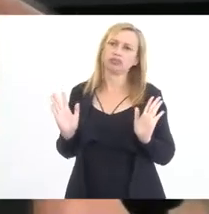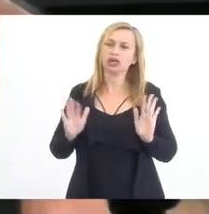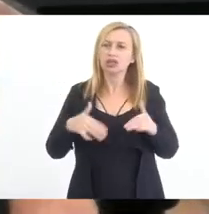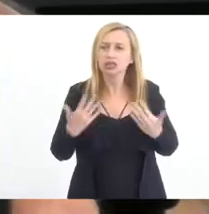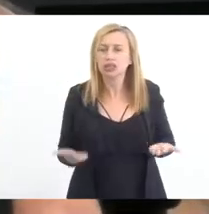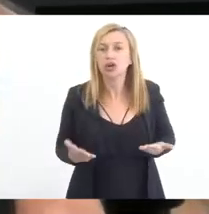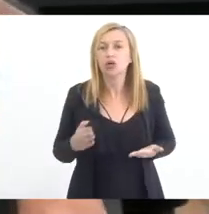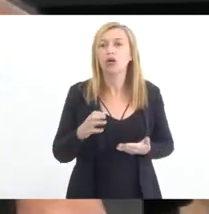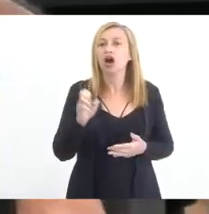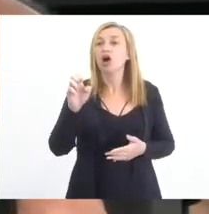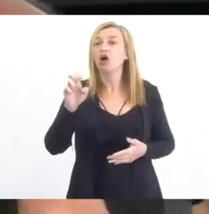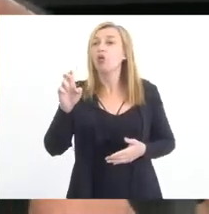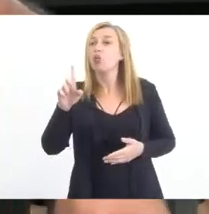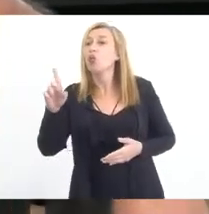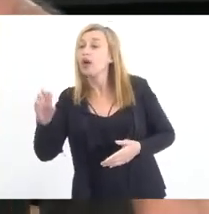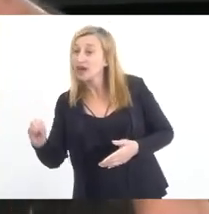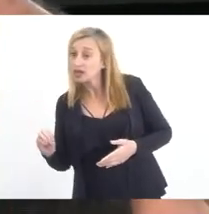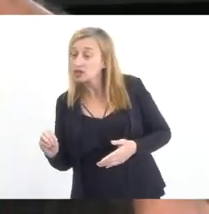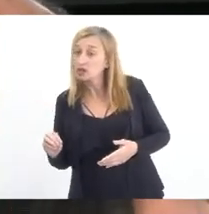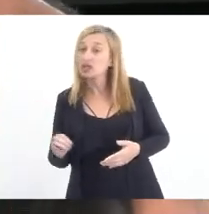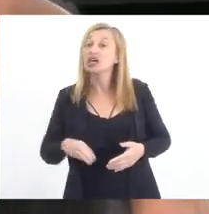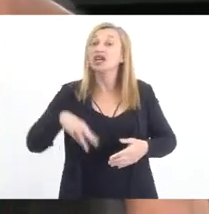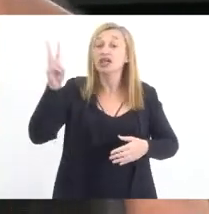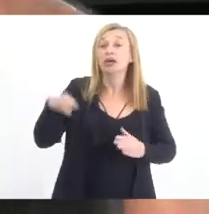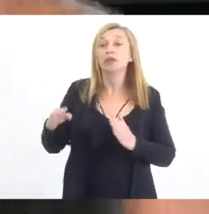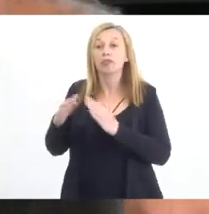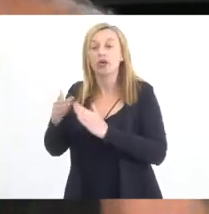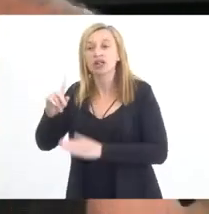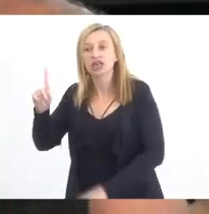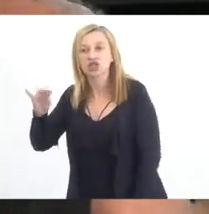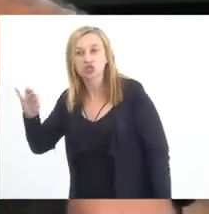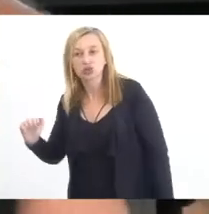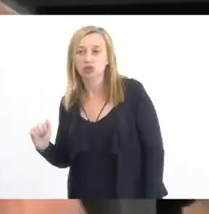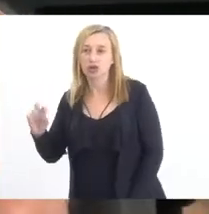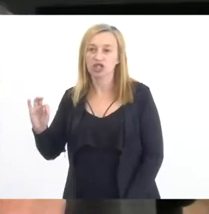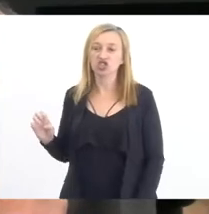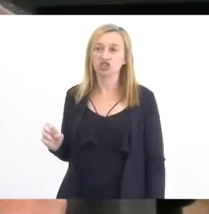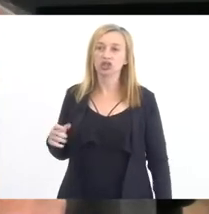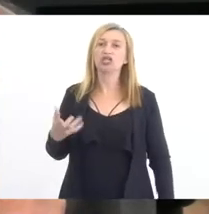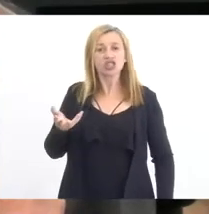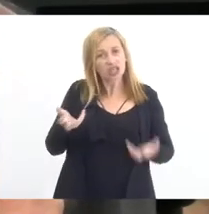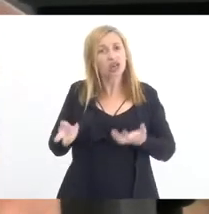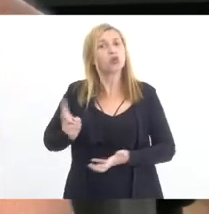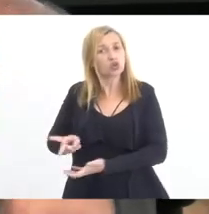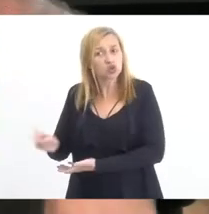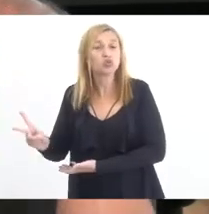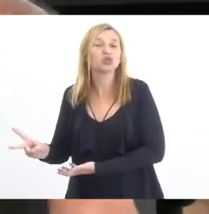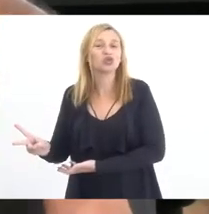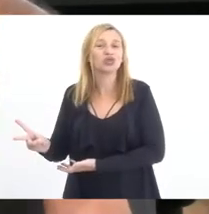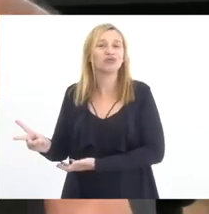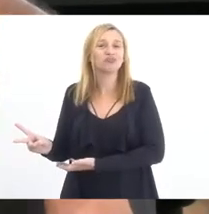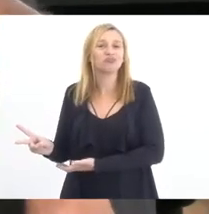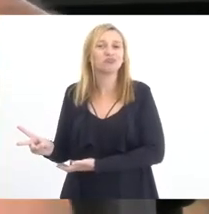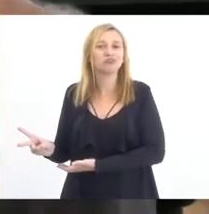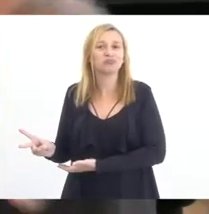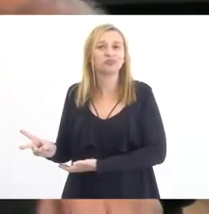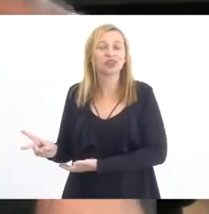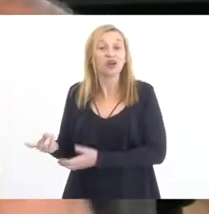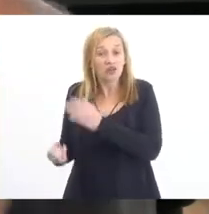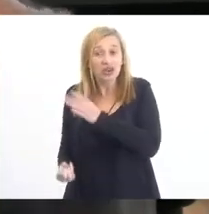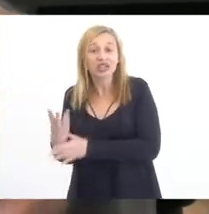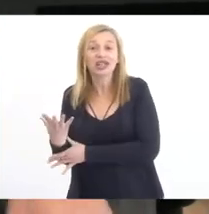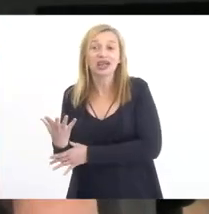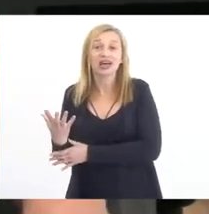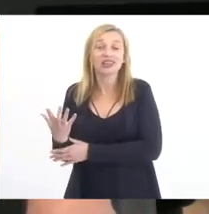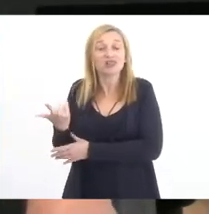a UESO, para quem mora na Zona Oeste, a gente quer que exista, que continue, foi criado,